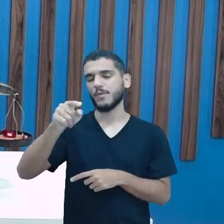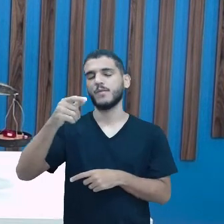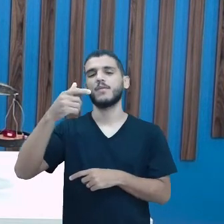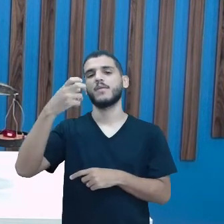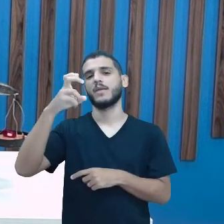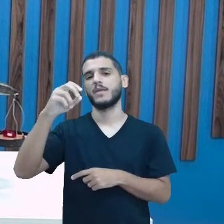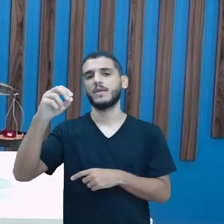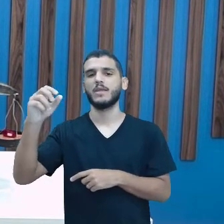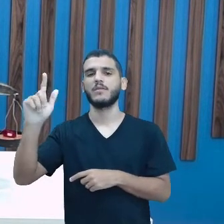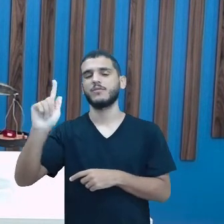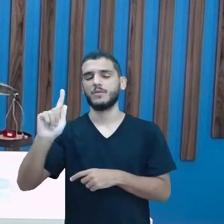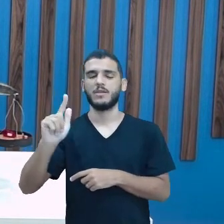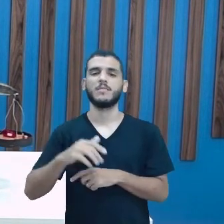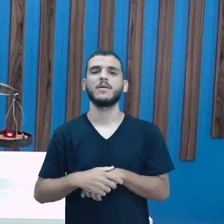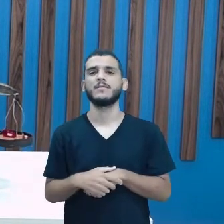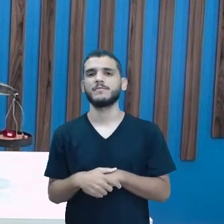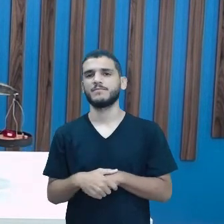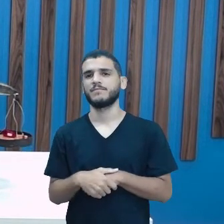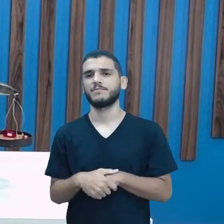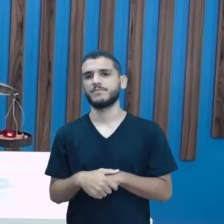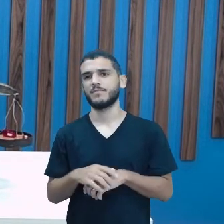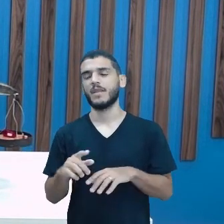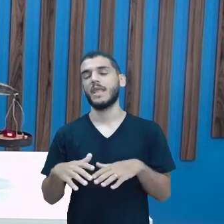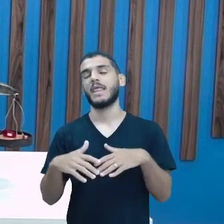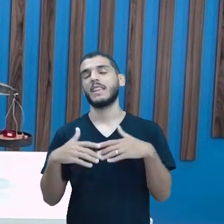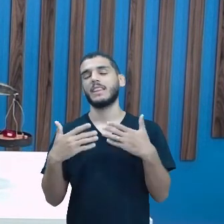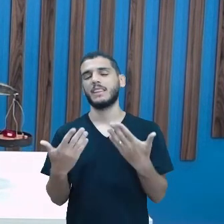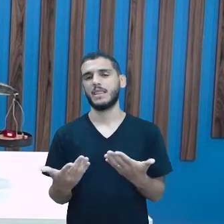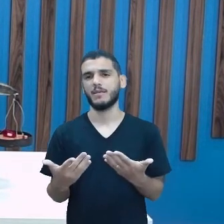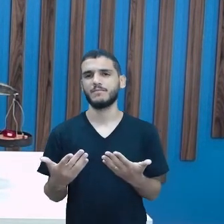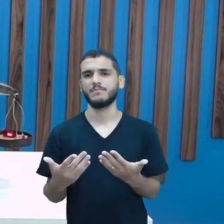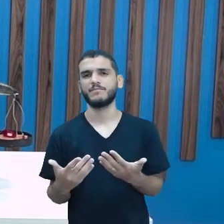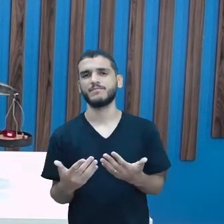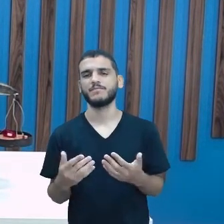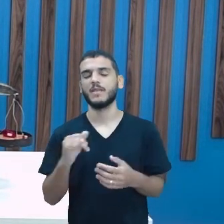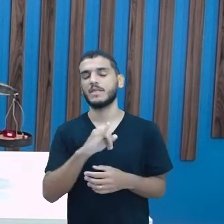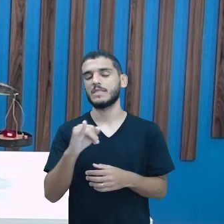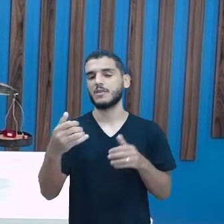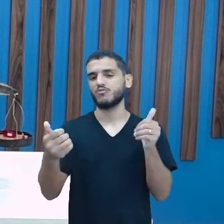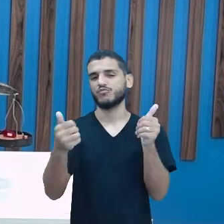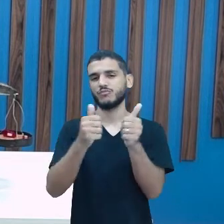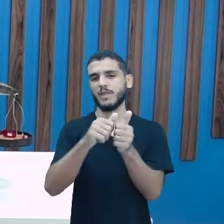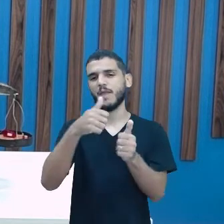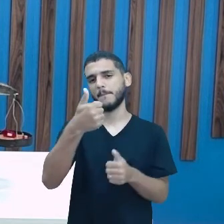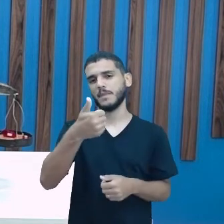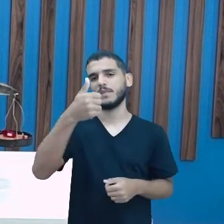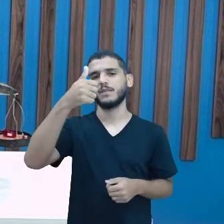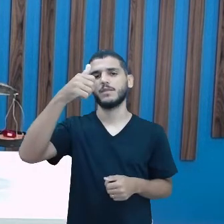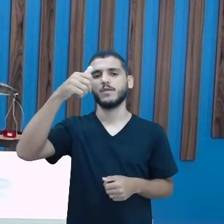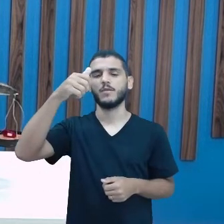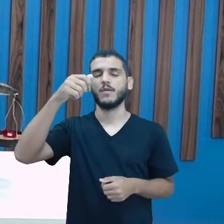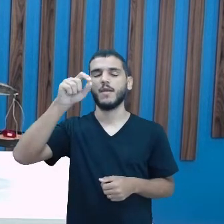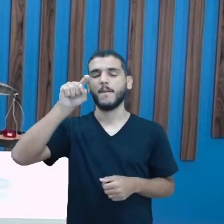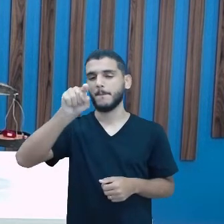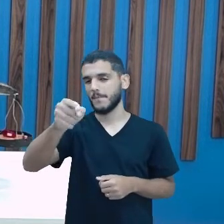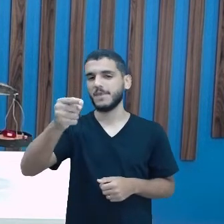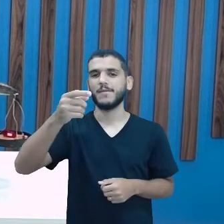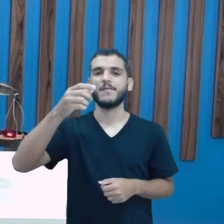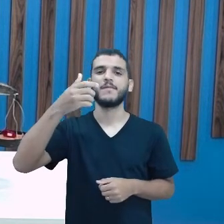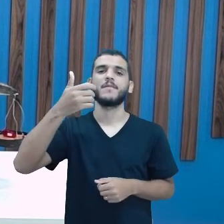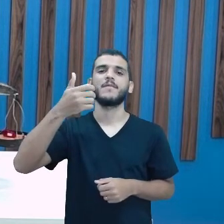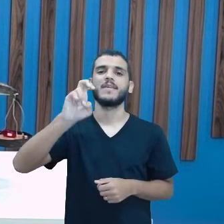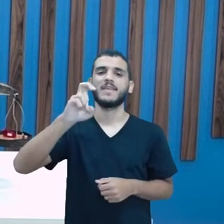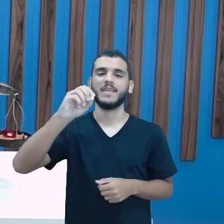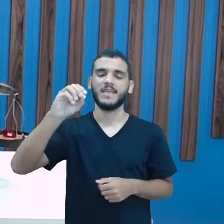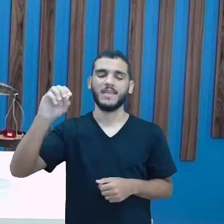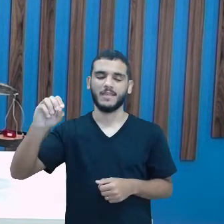a grama, tá? Então, 1.500 gramas. Quando eu juntar 1.500 com as 500 que eu já tinha aqui, eu